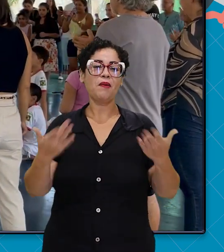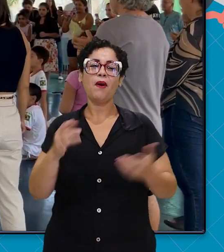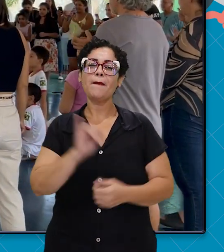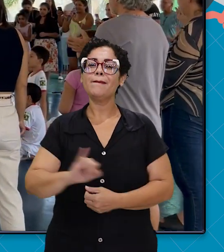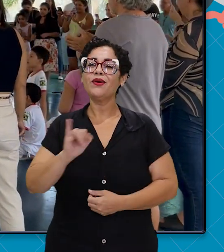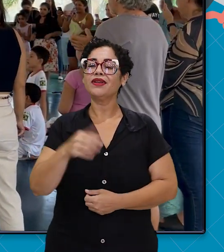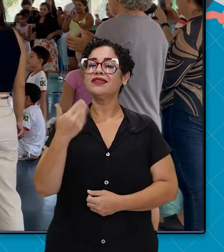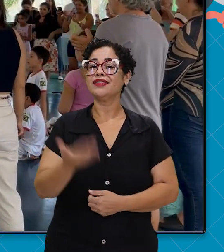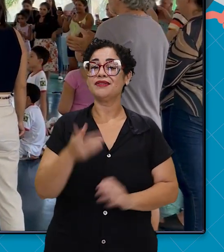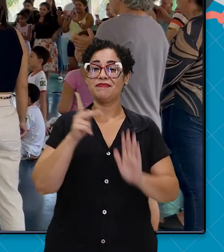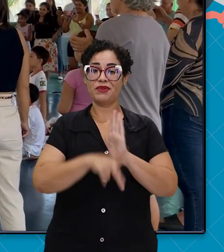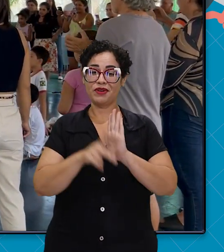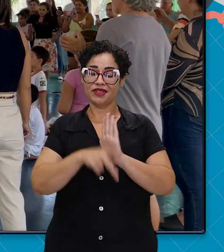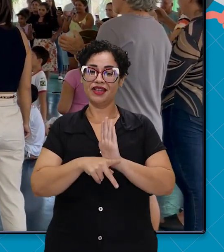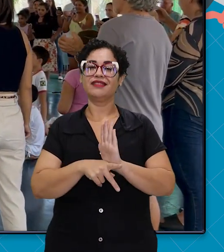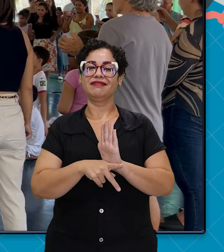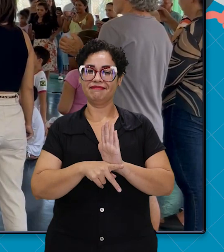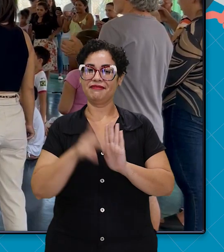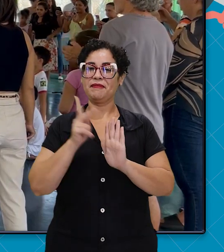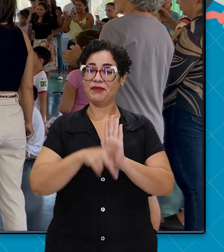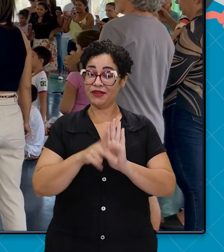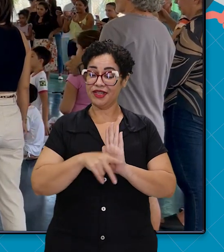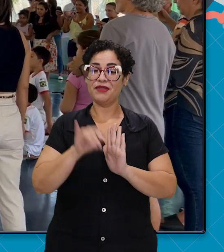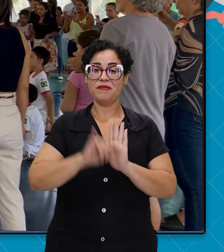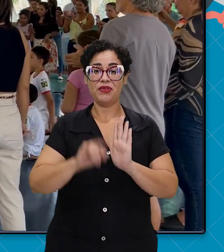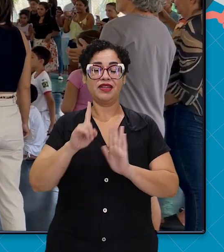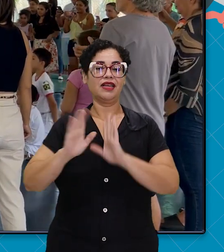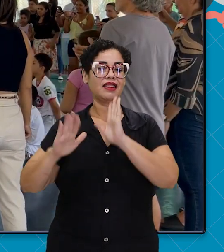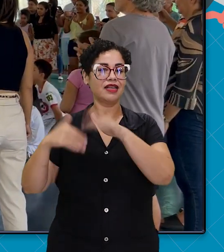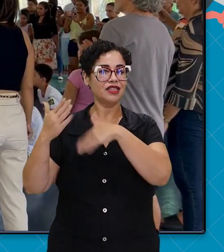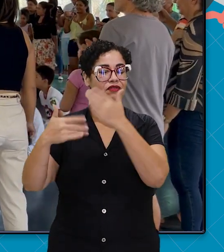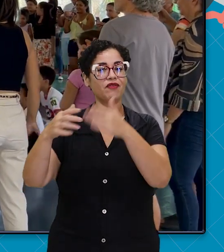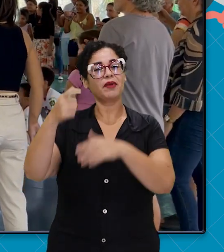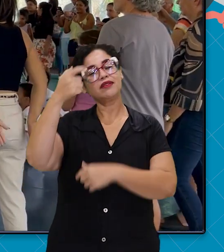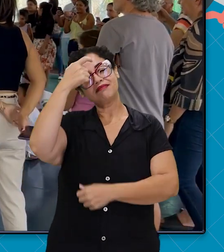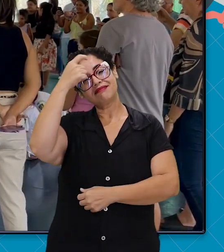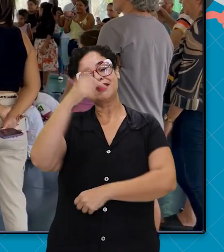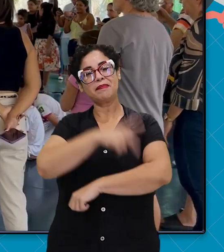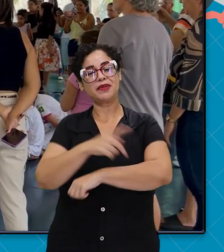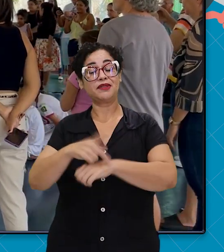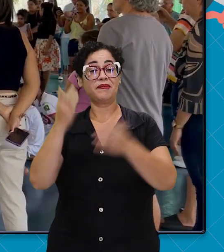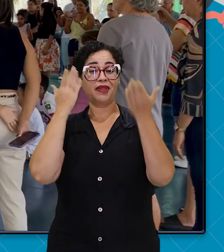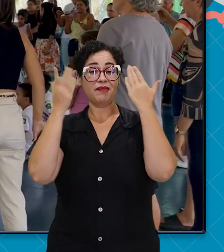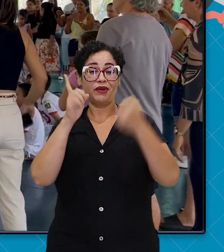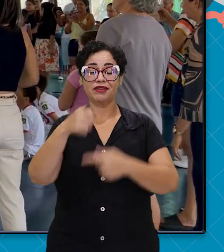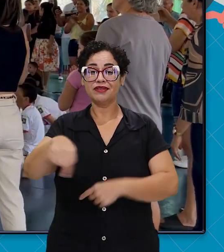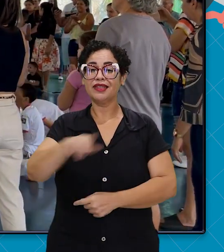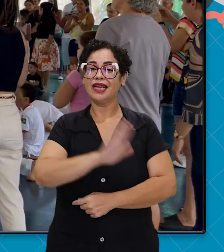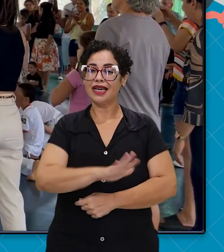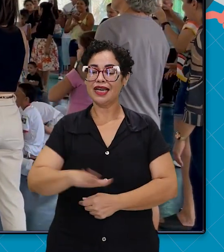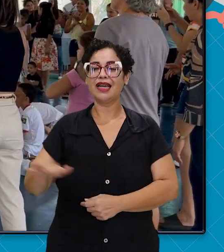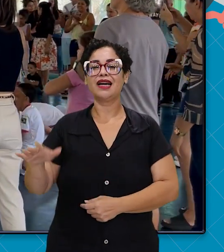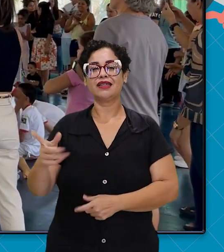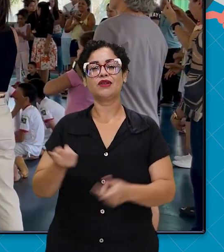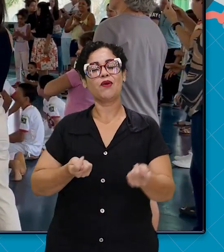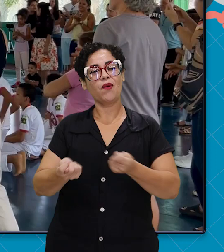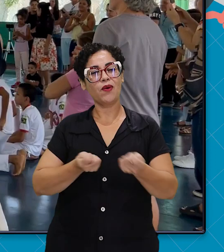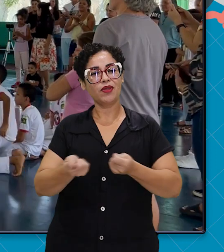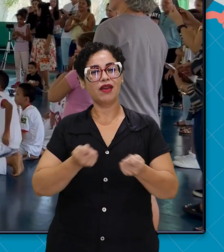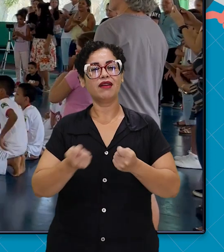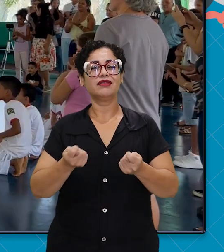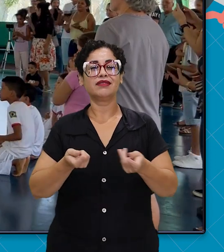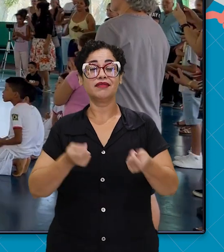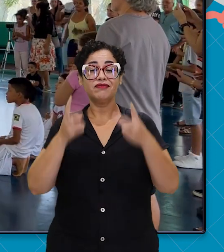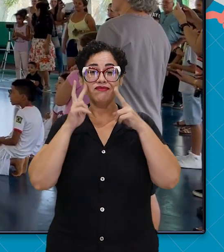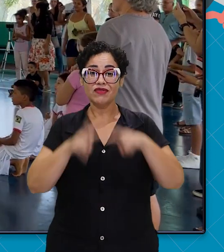E qual que é a importância deste projeto? A importância desse projeto é o desenvolvimento psicopedagógico das crianças. Desenvolve